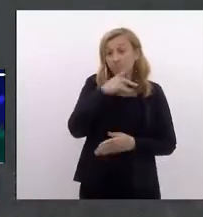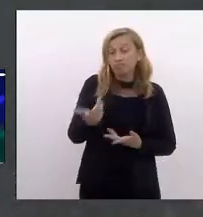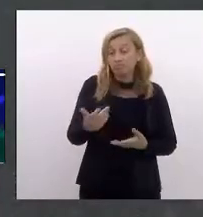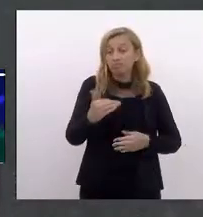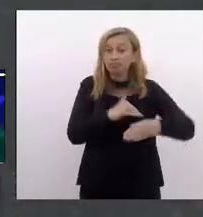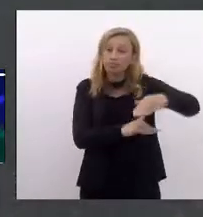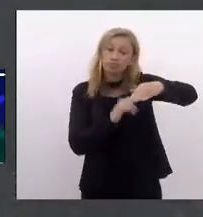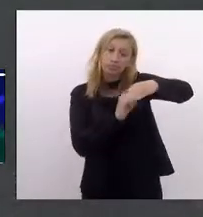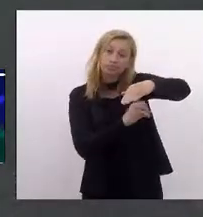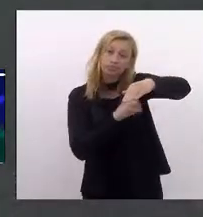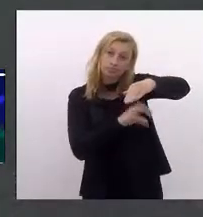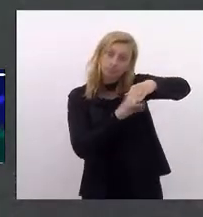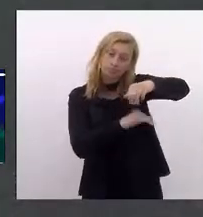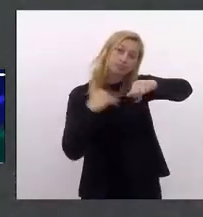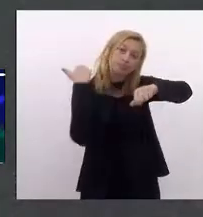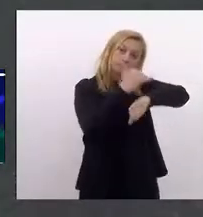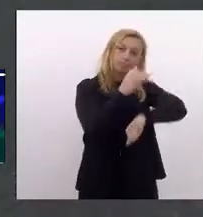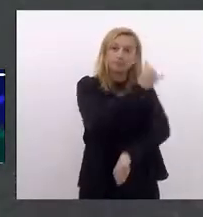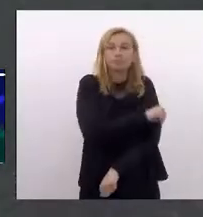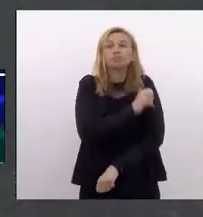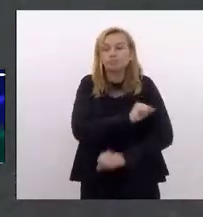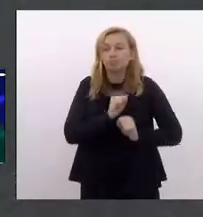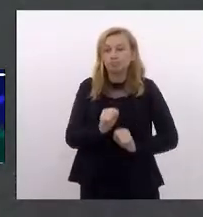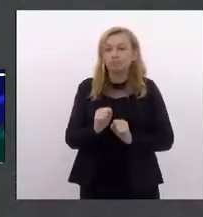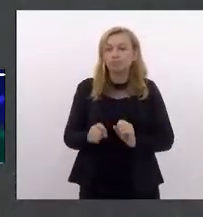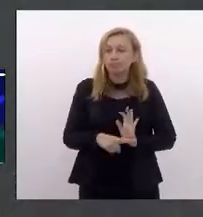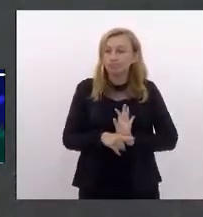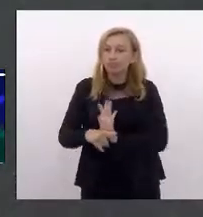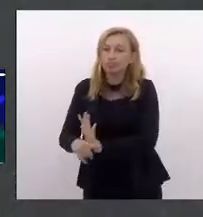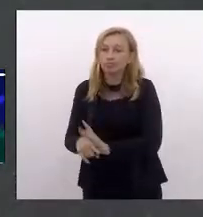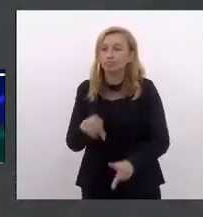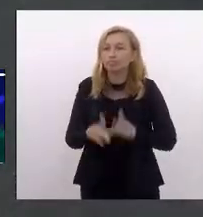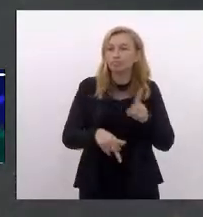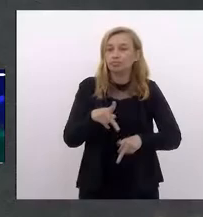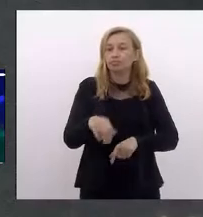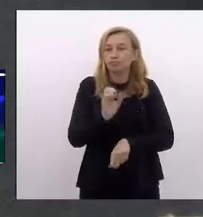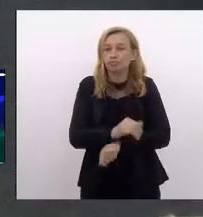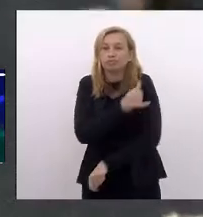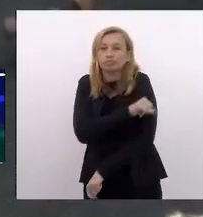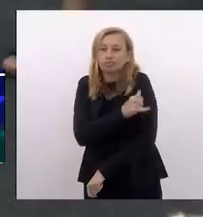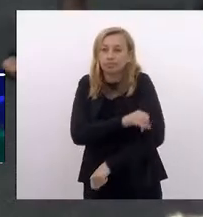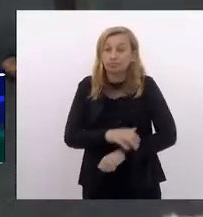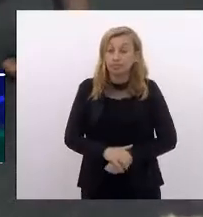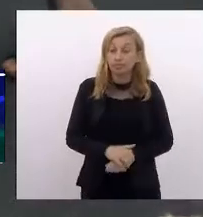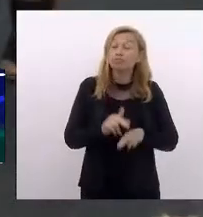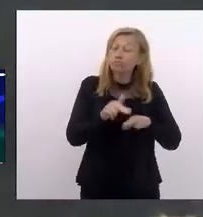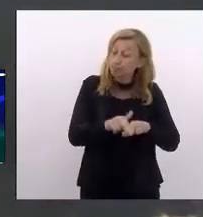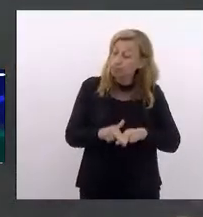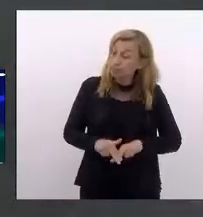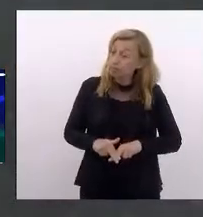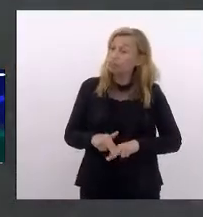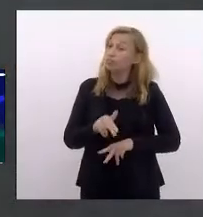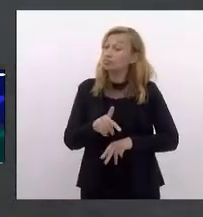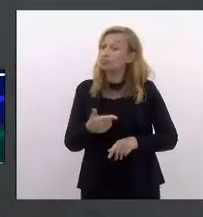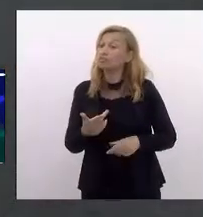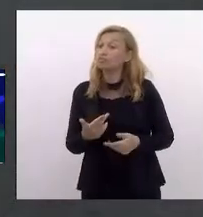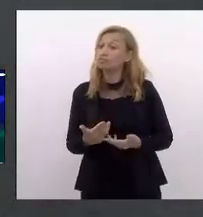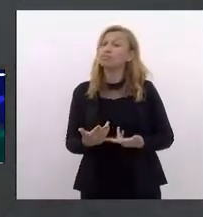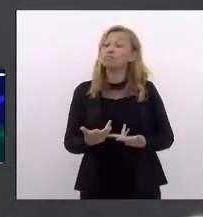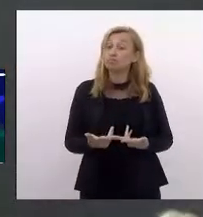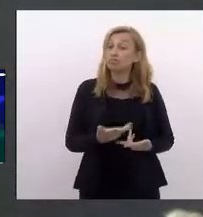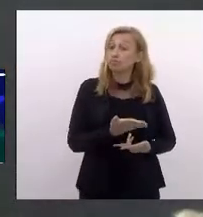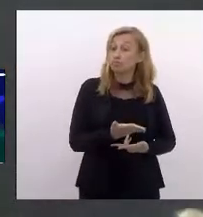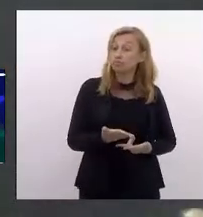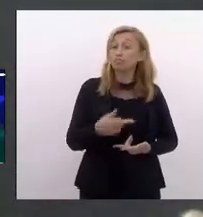programa superar rio que poderia estar colhendo minimamente a população do estado do Rio de Janeiro É por essas e aí todas as